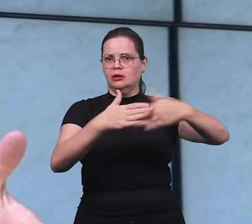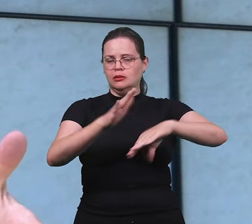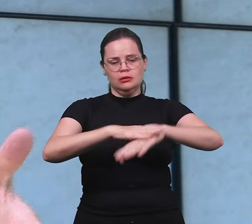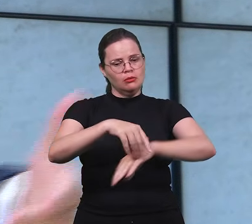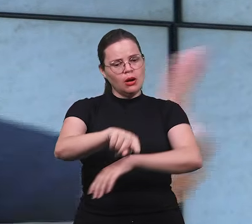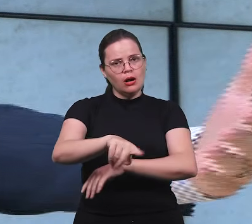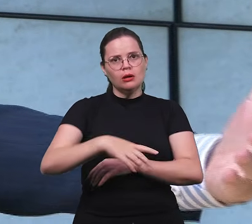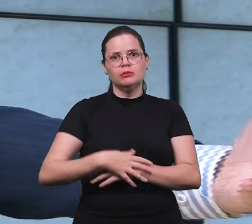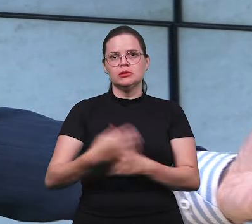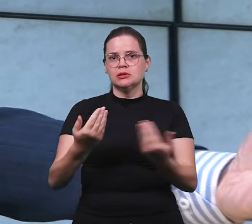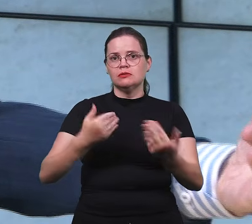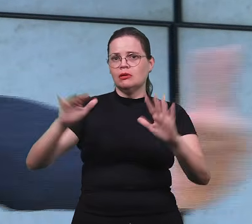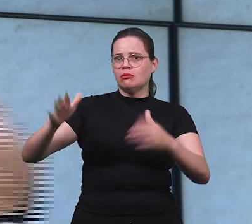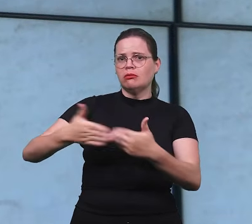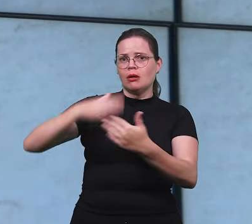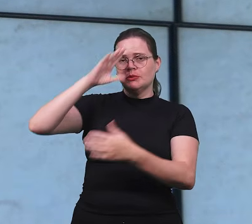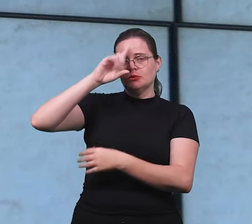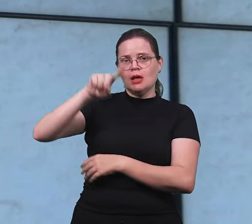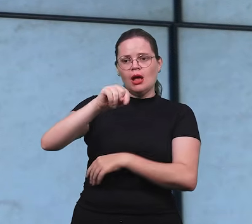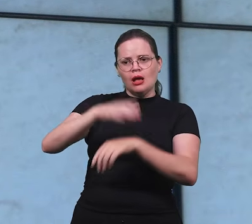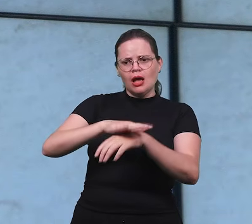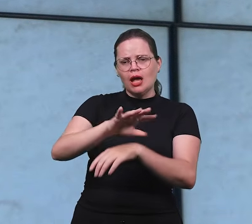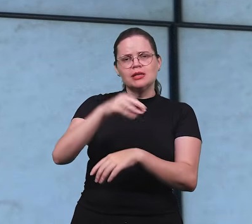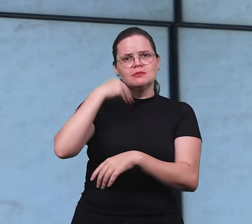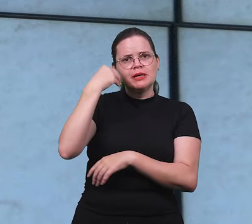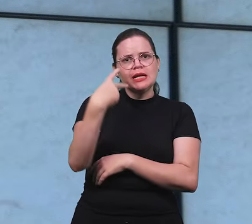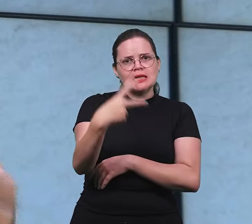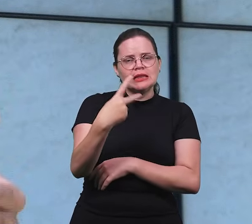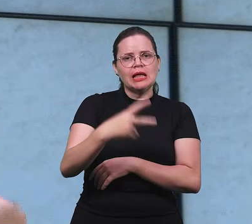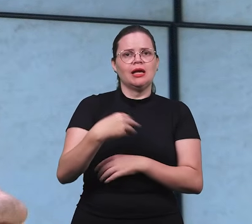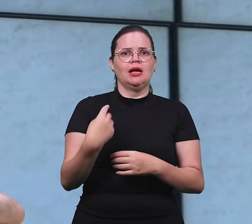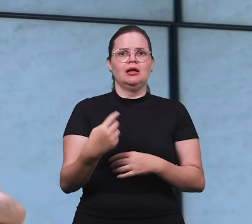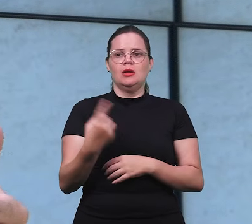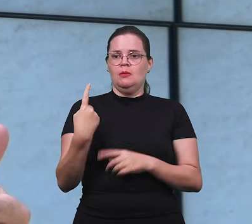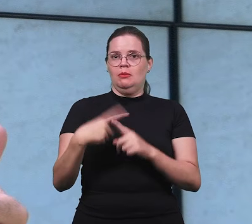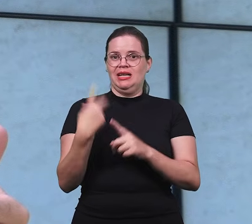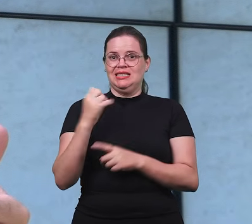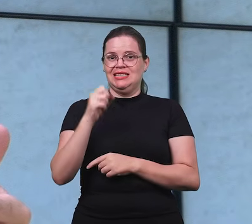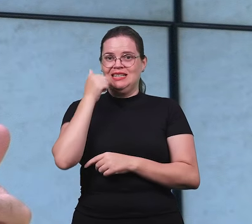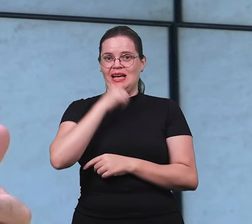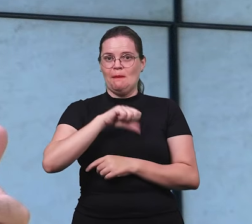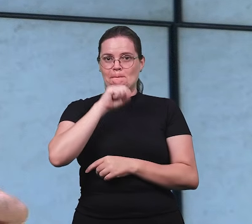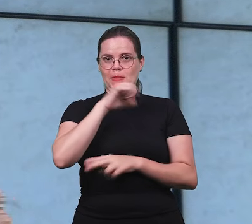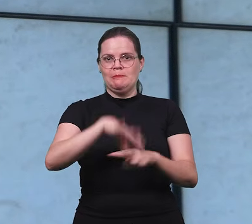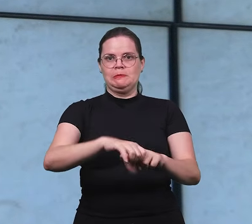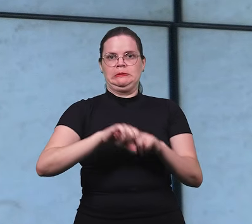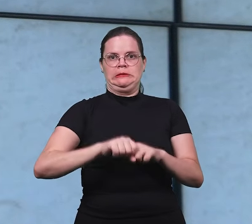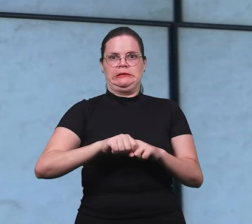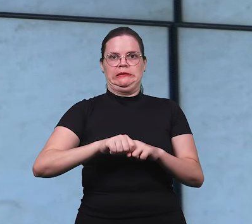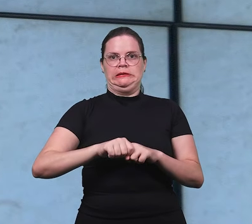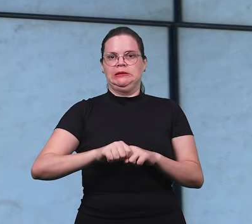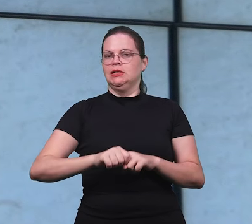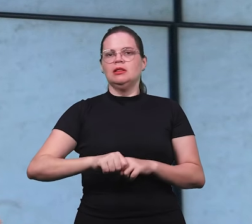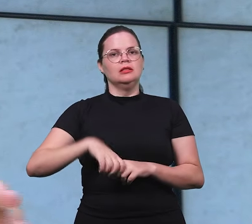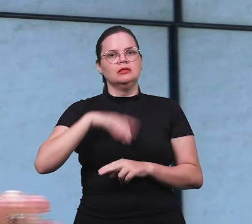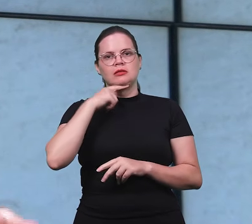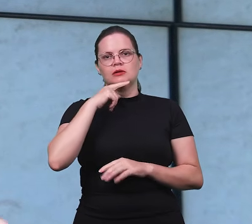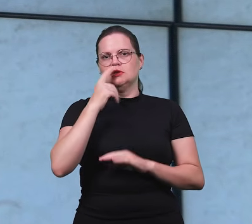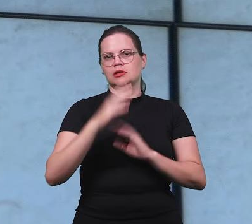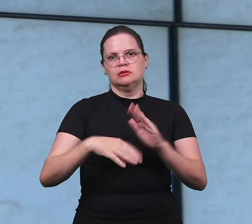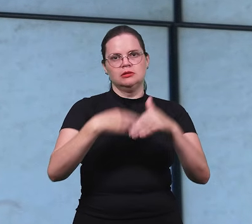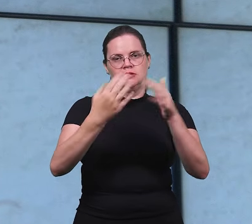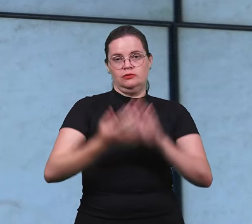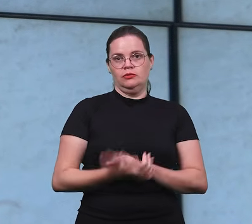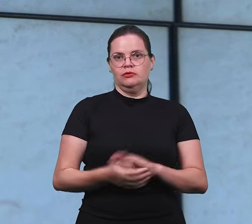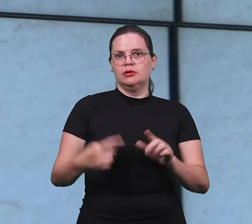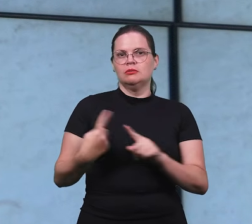nosso crescimento. Se você ser super protetora, ele não vai desenvolver. Olha, na obra, ele está na